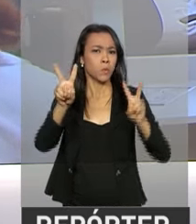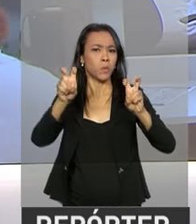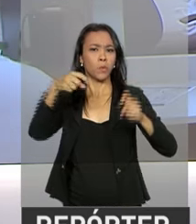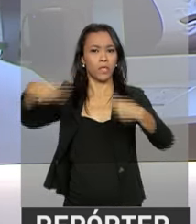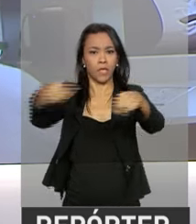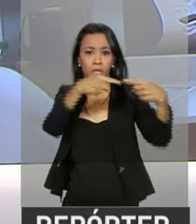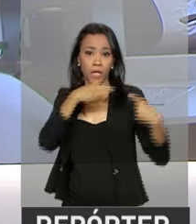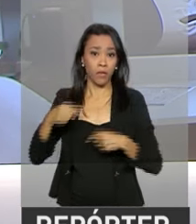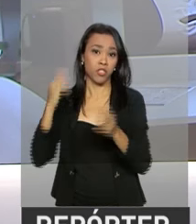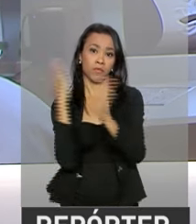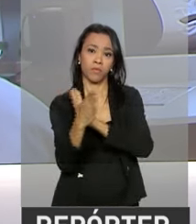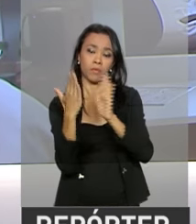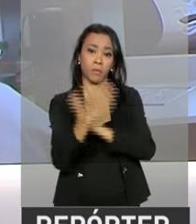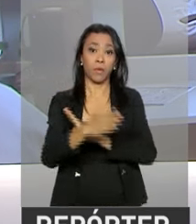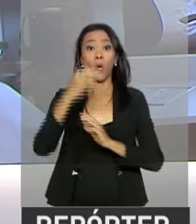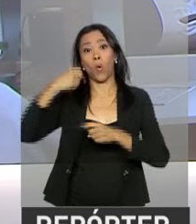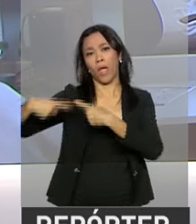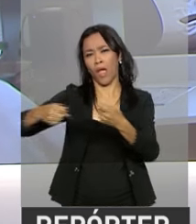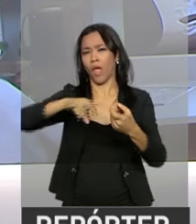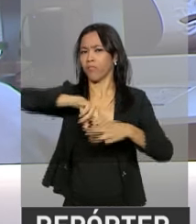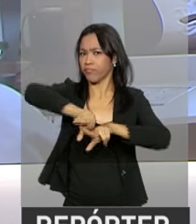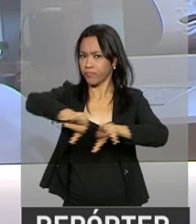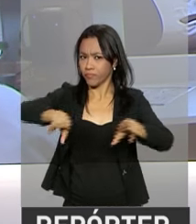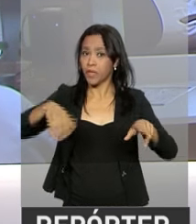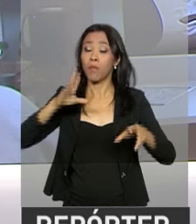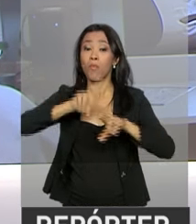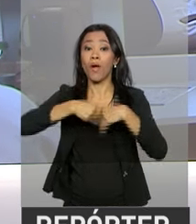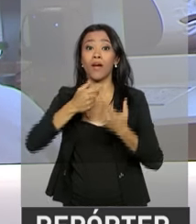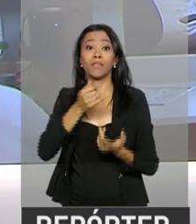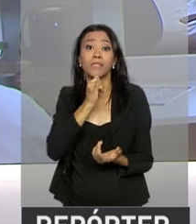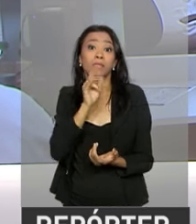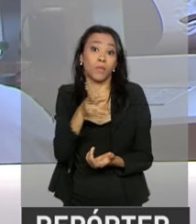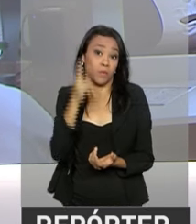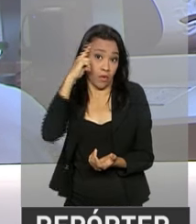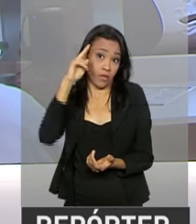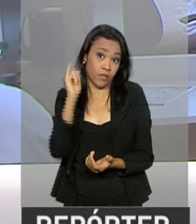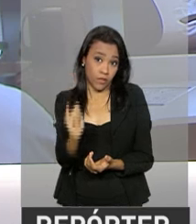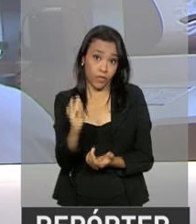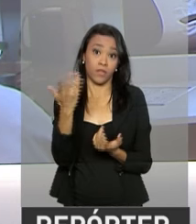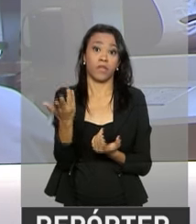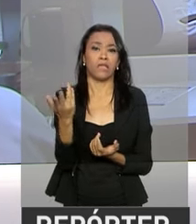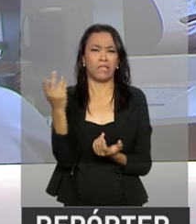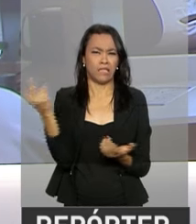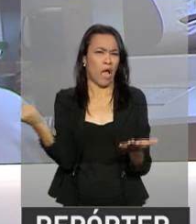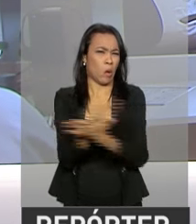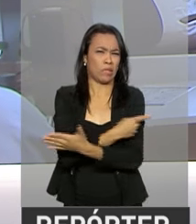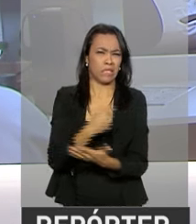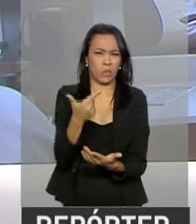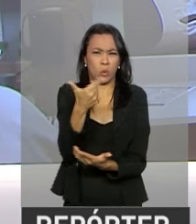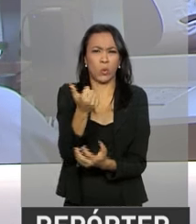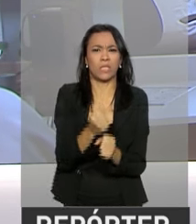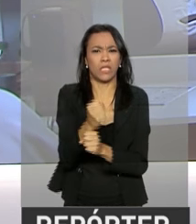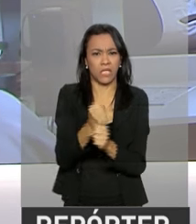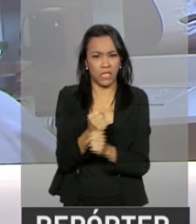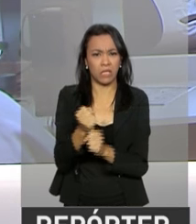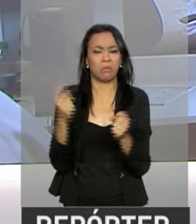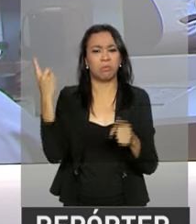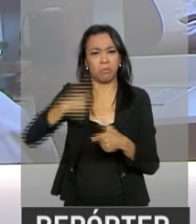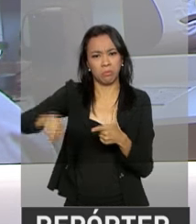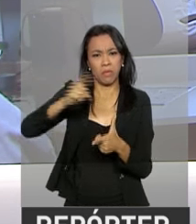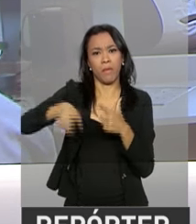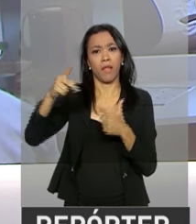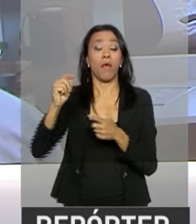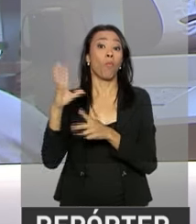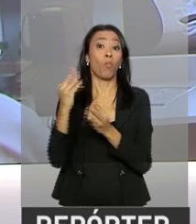sobre refugiados e Imigrantes devido à situação do Haiti com a estabilidade política que já dura 12 anos muitos haitianos